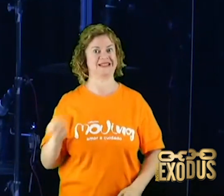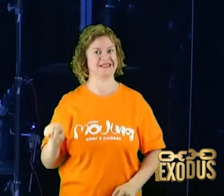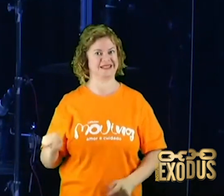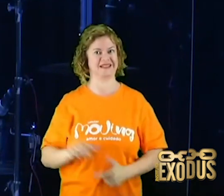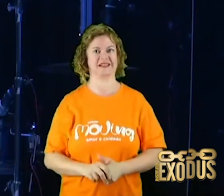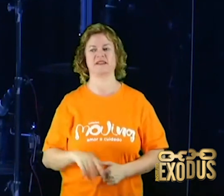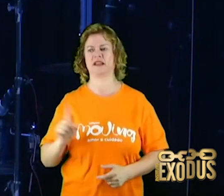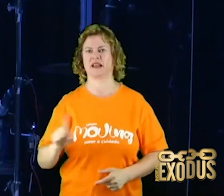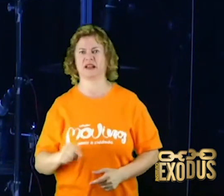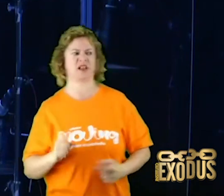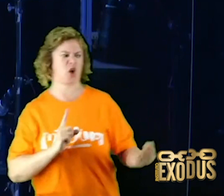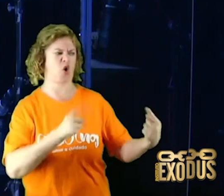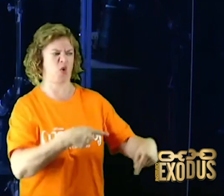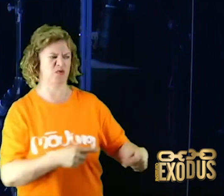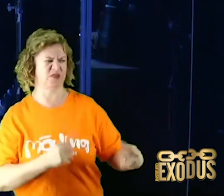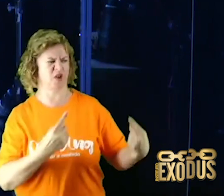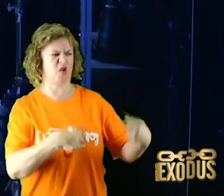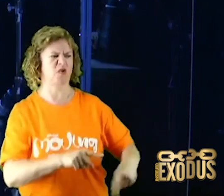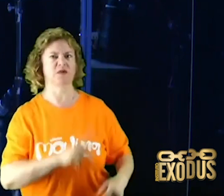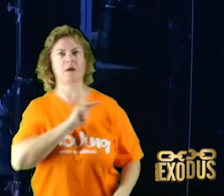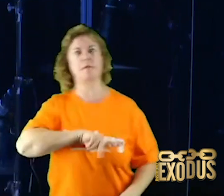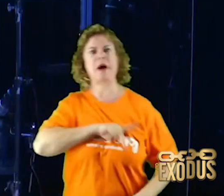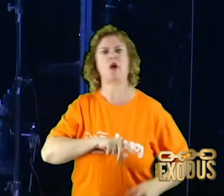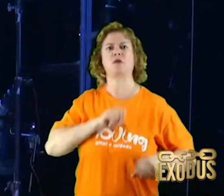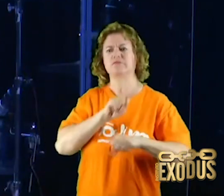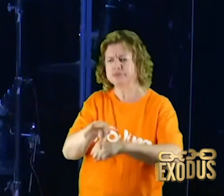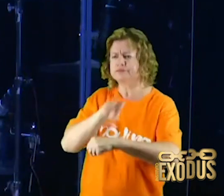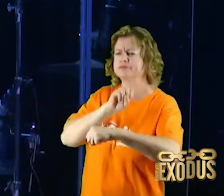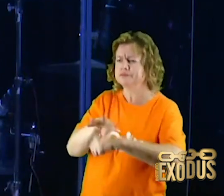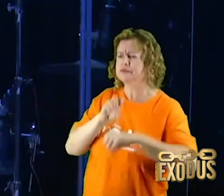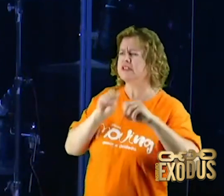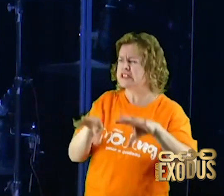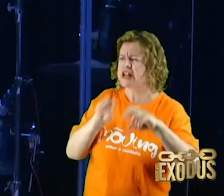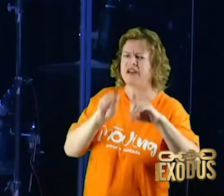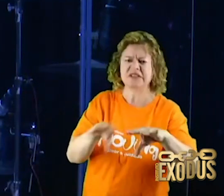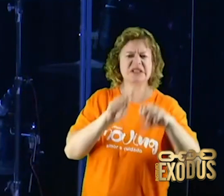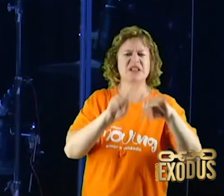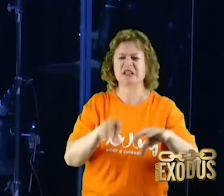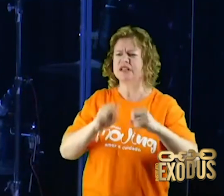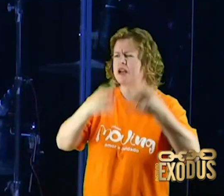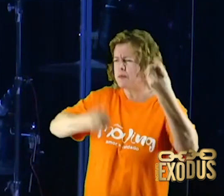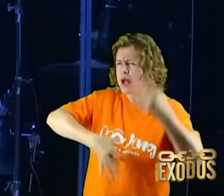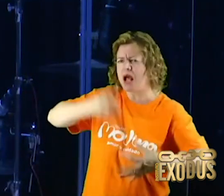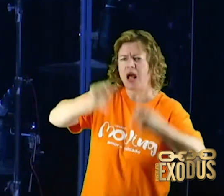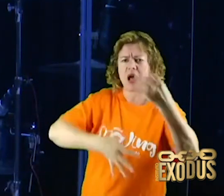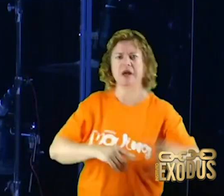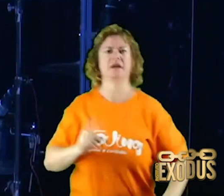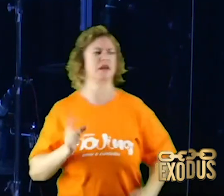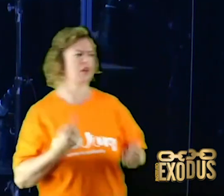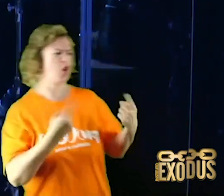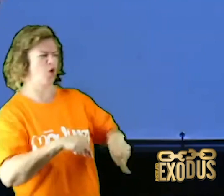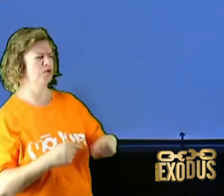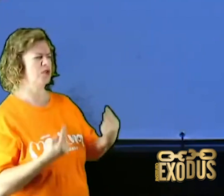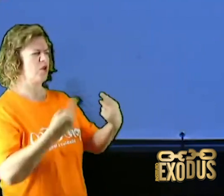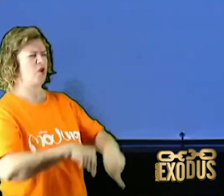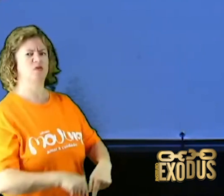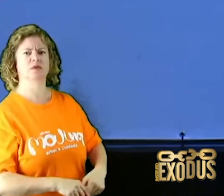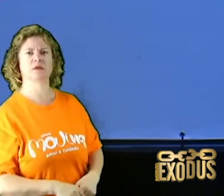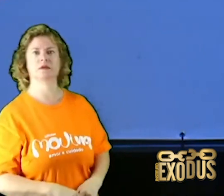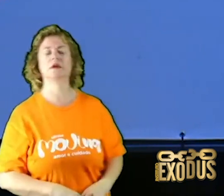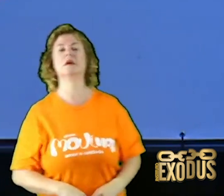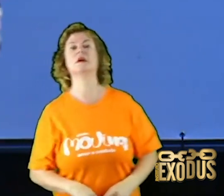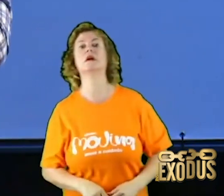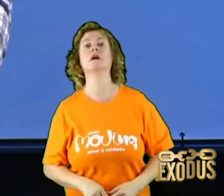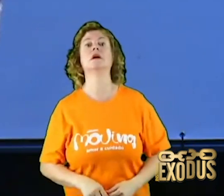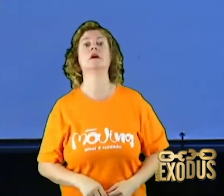Paulo pregava. E aí acontece uma violação da lei, ele libera uma palavra, ó filho do engano, filho do inferno,